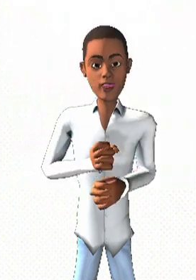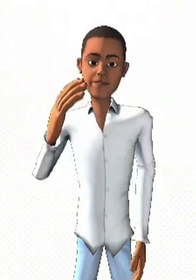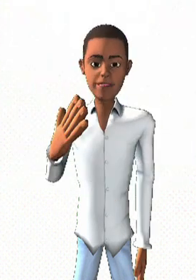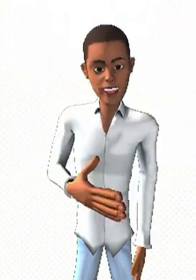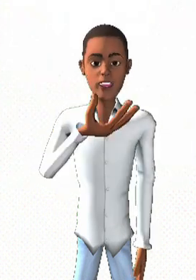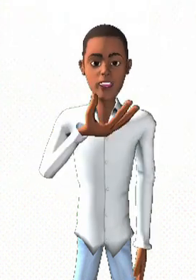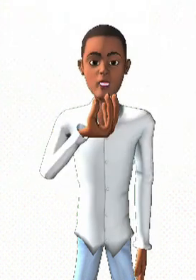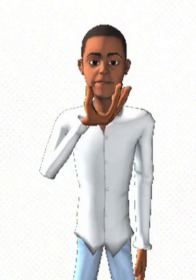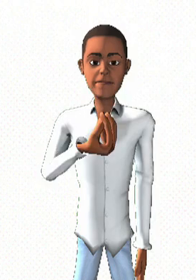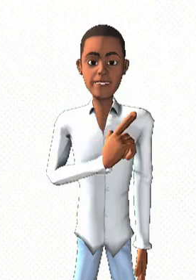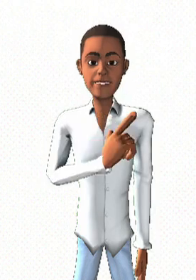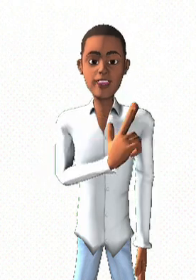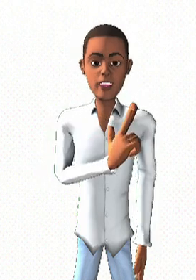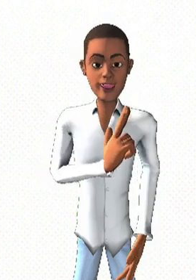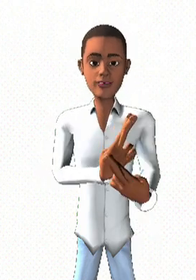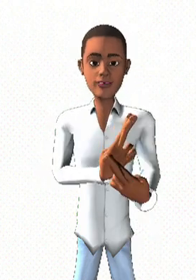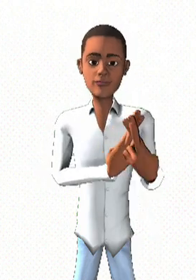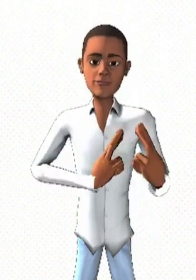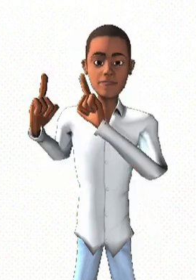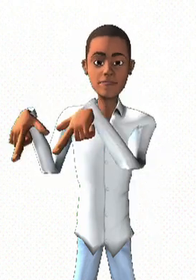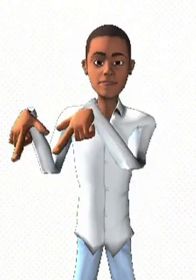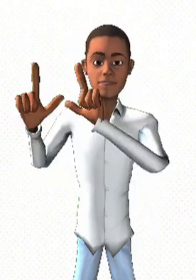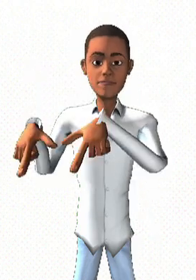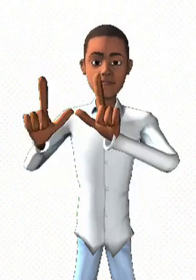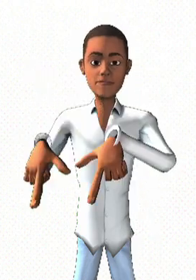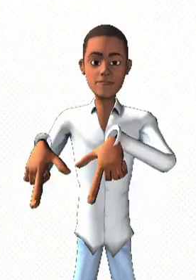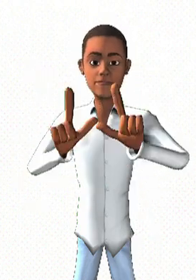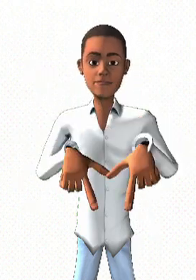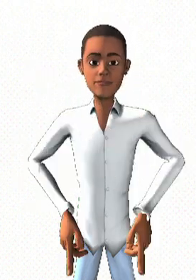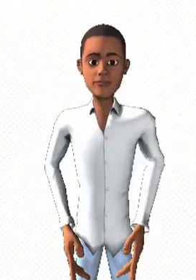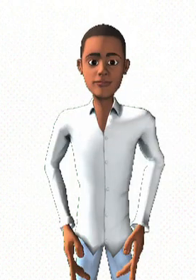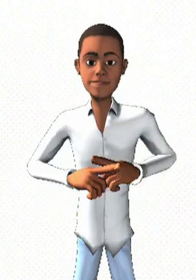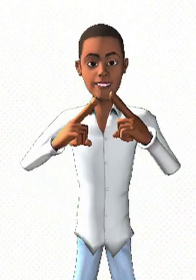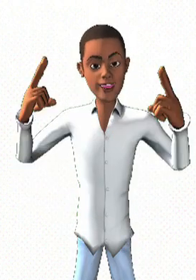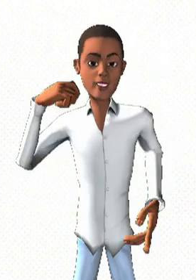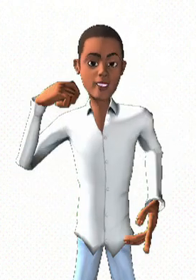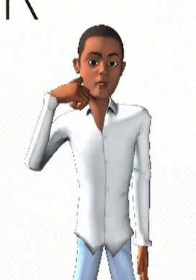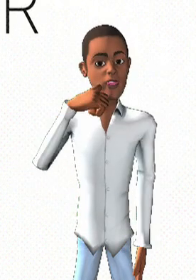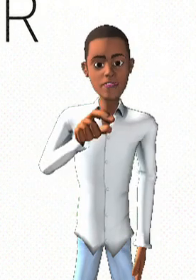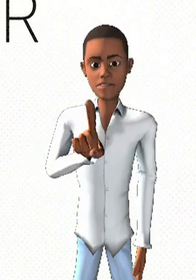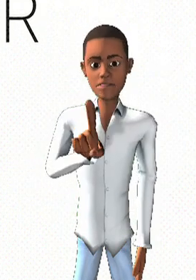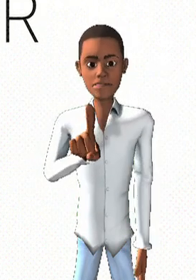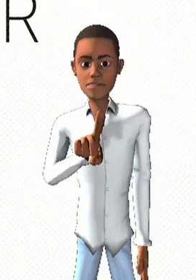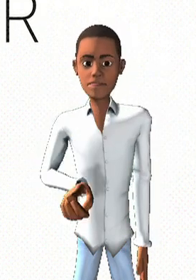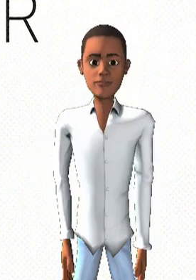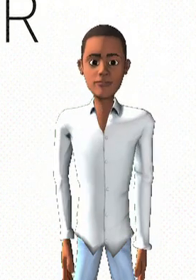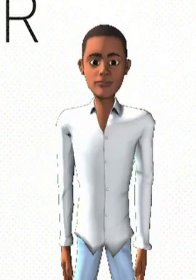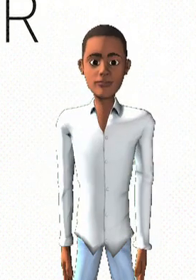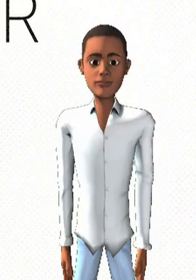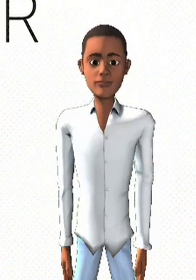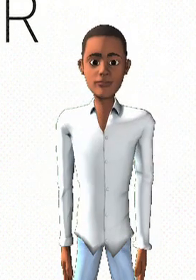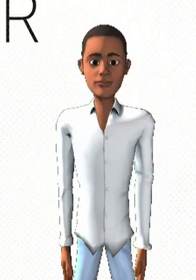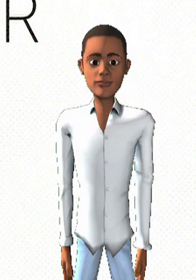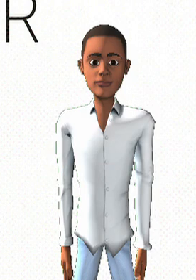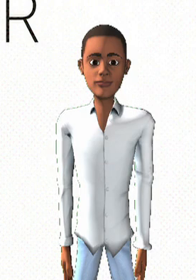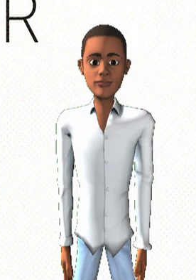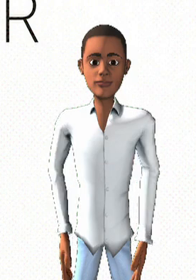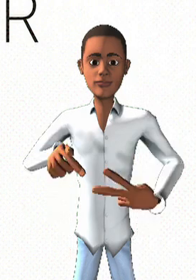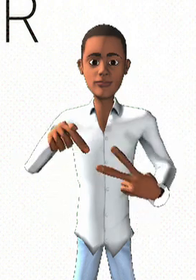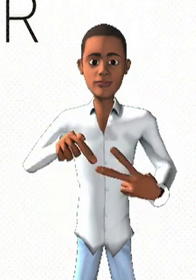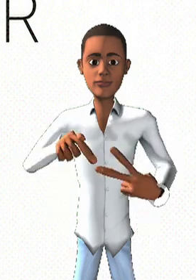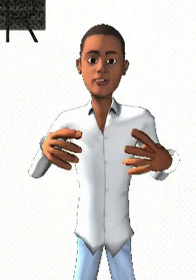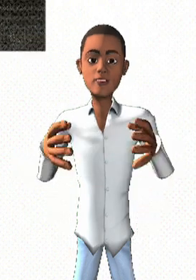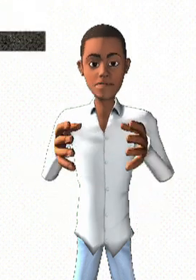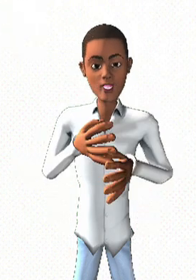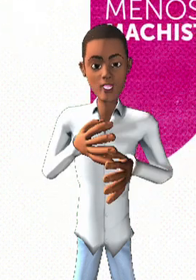que concorda com a existência de um papel tradicional masculino, mas eles não têm essa mesma visão sobre a mulher. Eles têm uma visão um pouco mais livre. Um